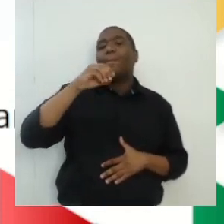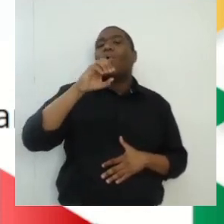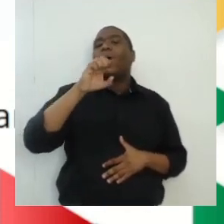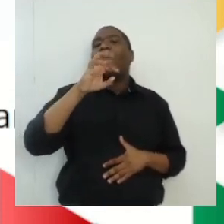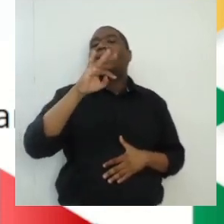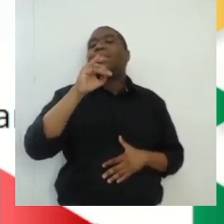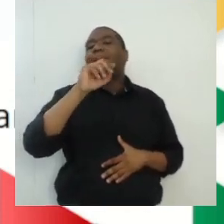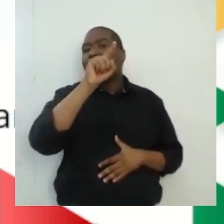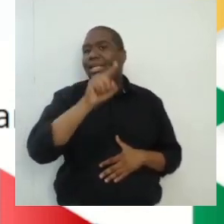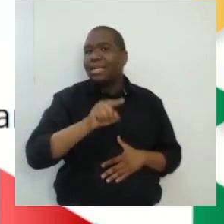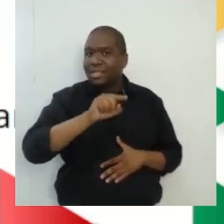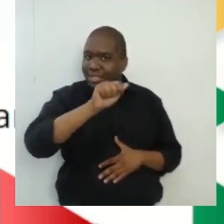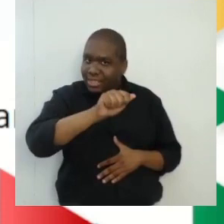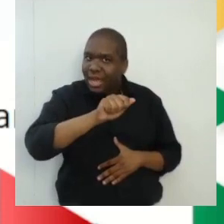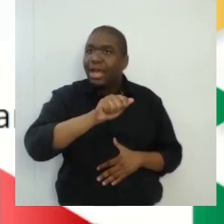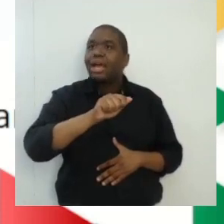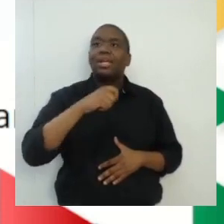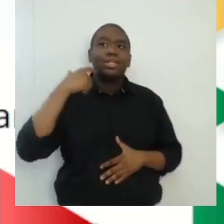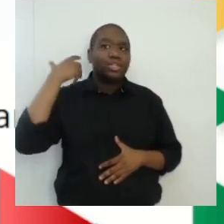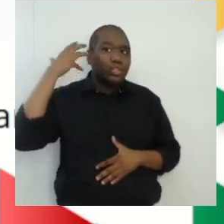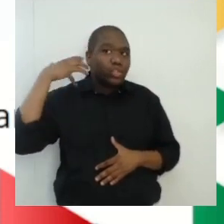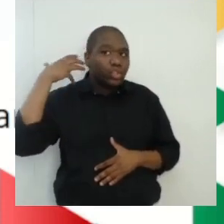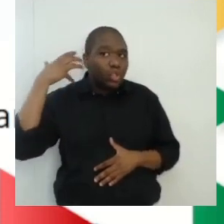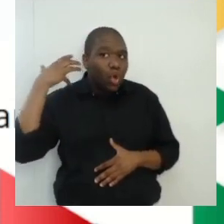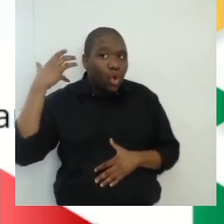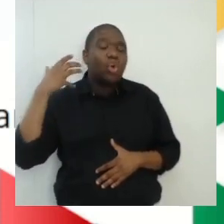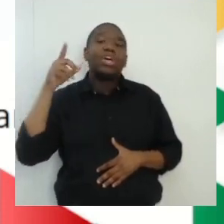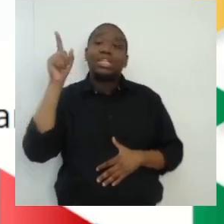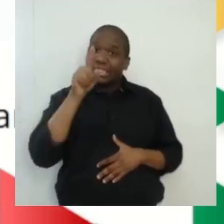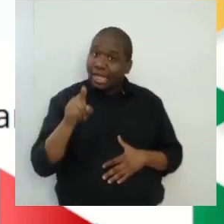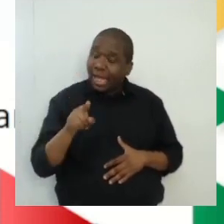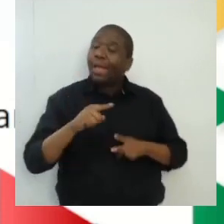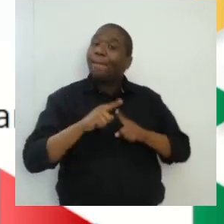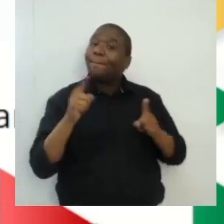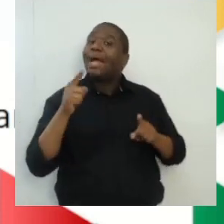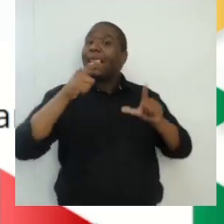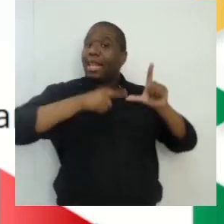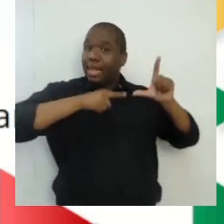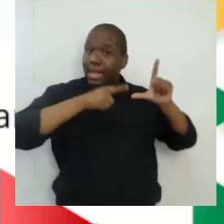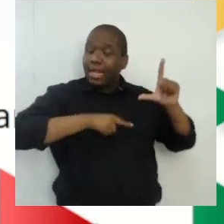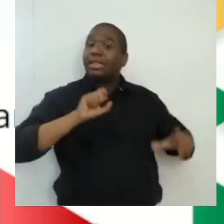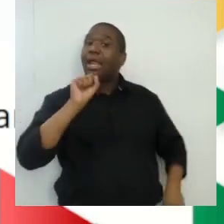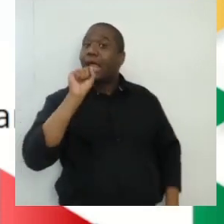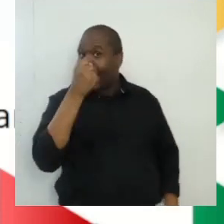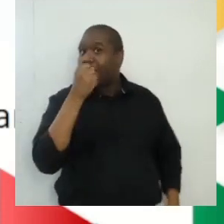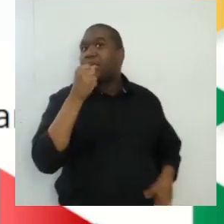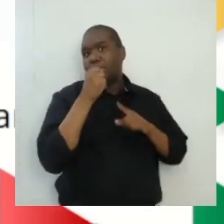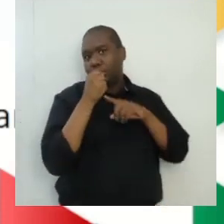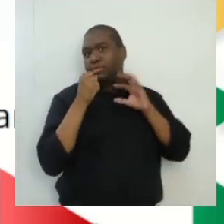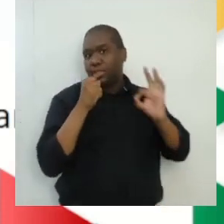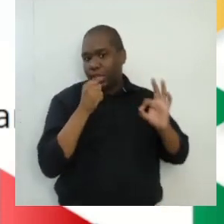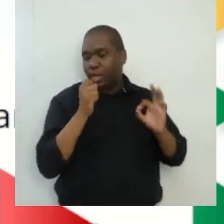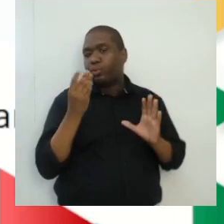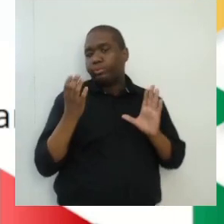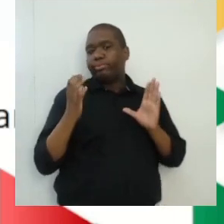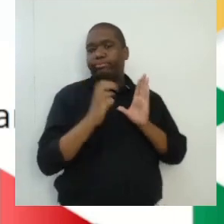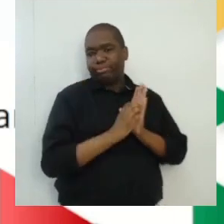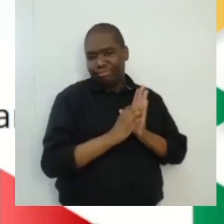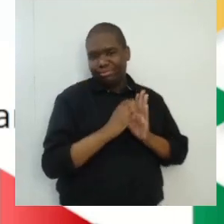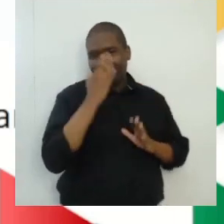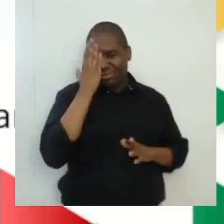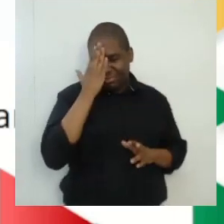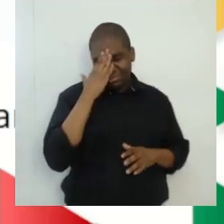mesmo com essa sonoridade de Z, o S aqui, ele assume esse som do